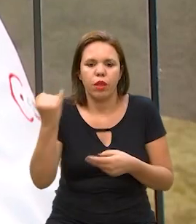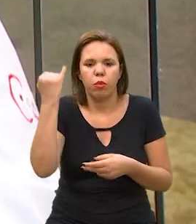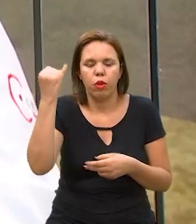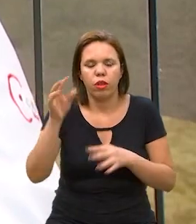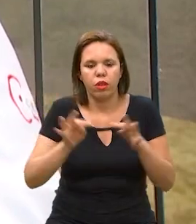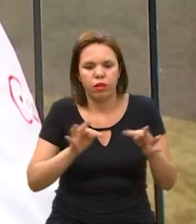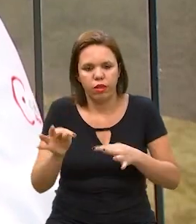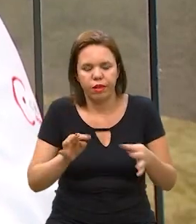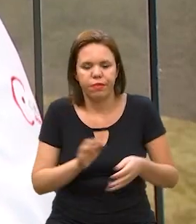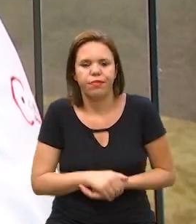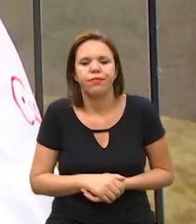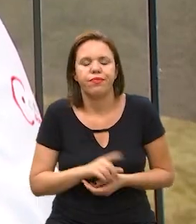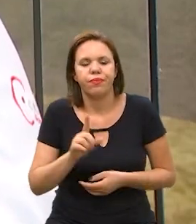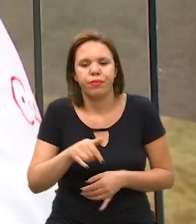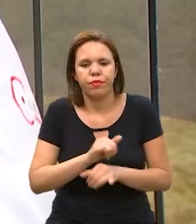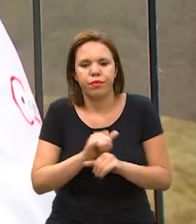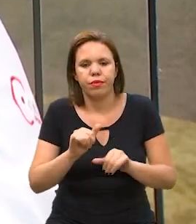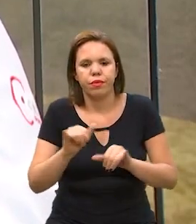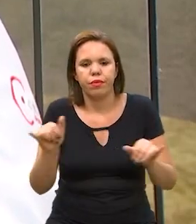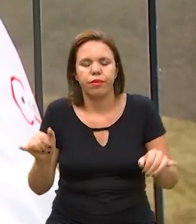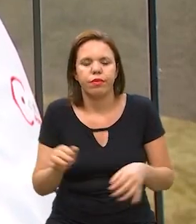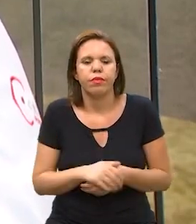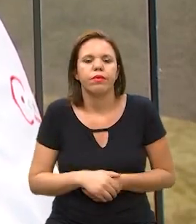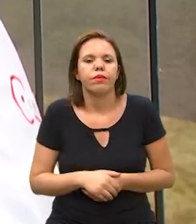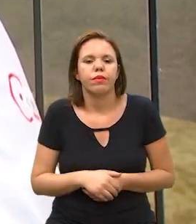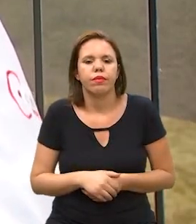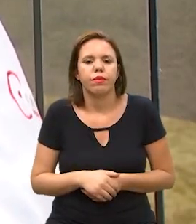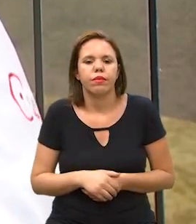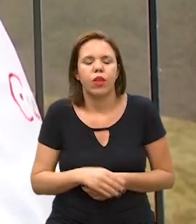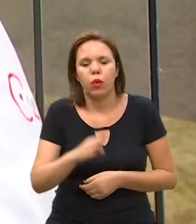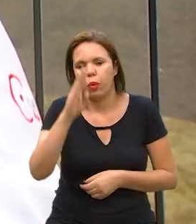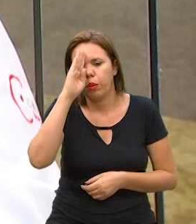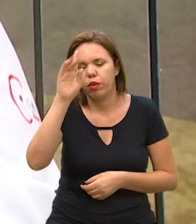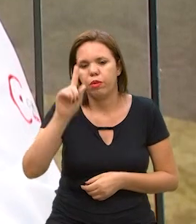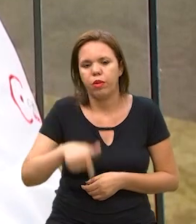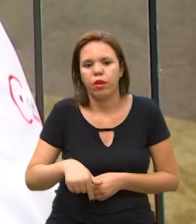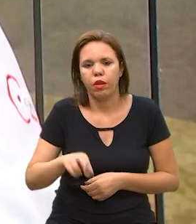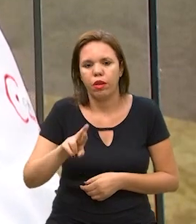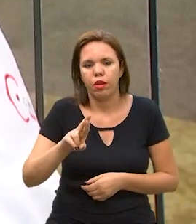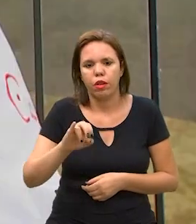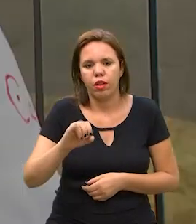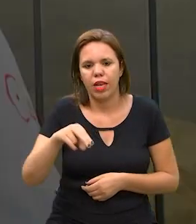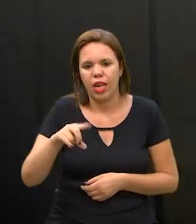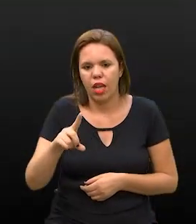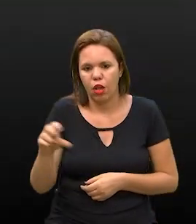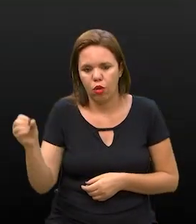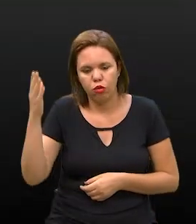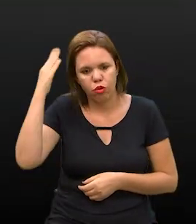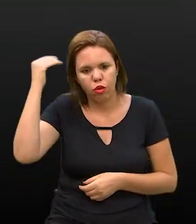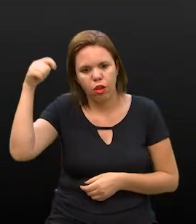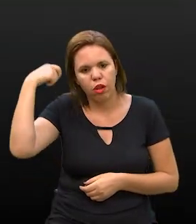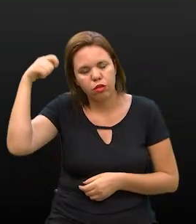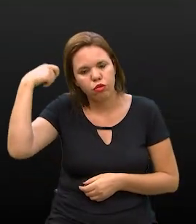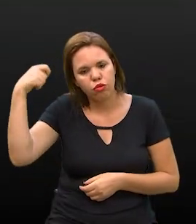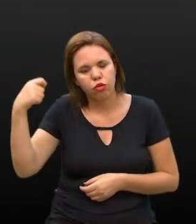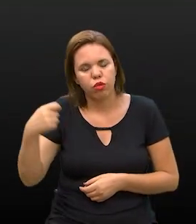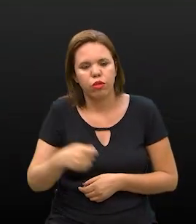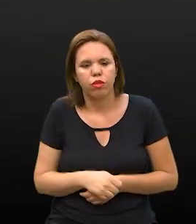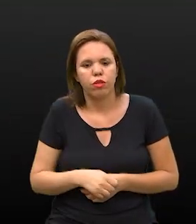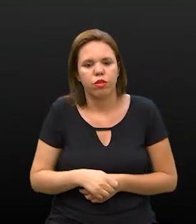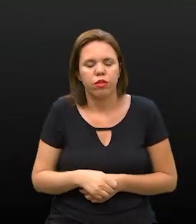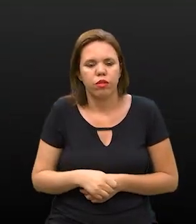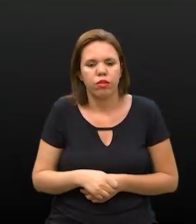#Importante Prevenir. Essa é uma campanha que a estrela da campanha é o Reinaldo Gianecchini. Vocês sabem,